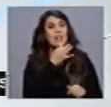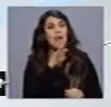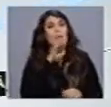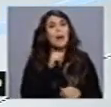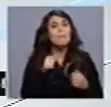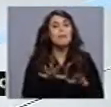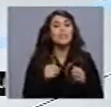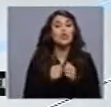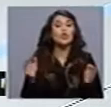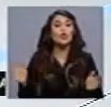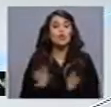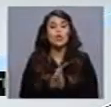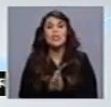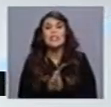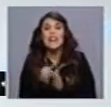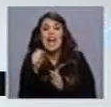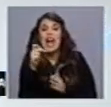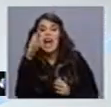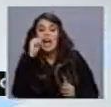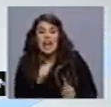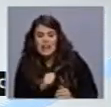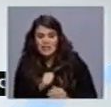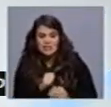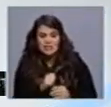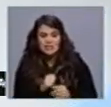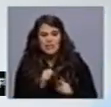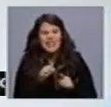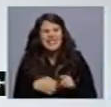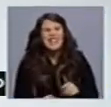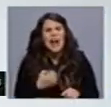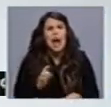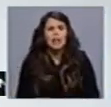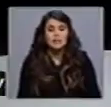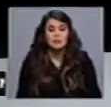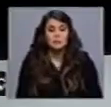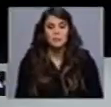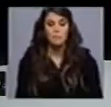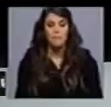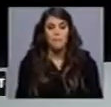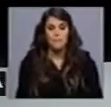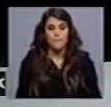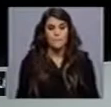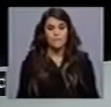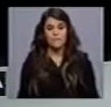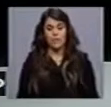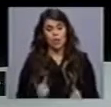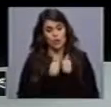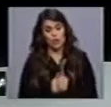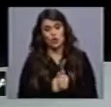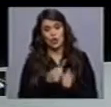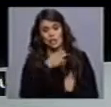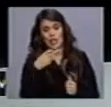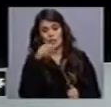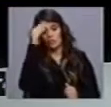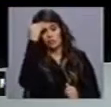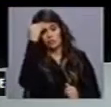todas as ondas gasosas, o que é que isto significa? Olha, seguindo o conselho precisamente do Papa, não é mãe de todas as bombas,